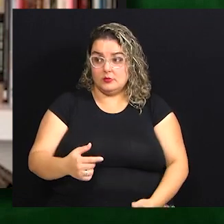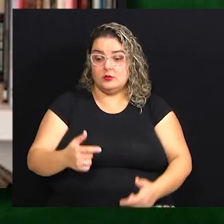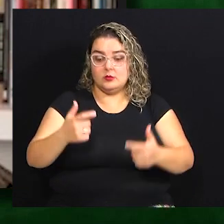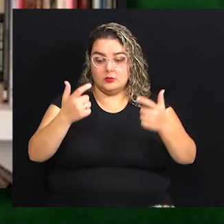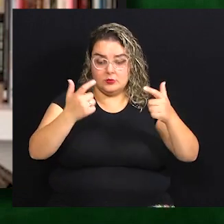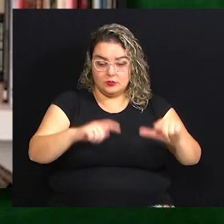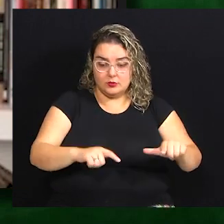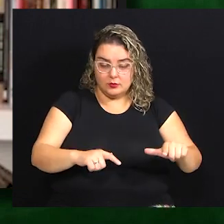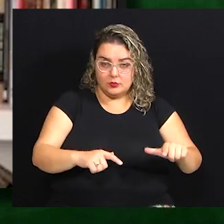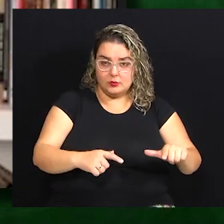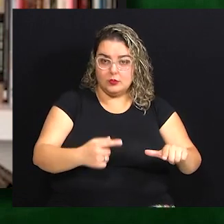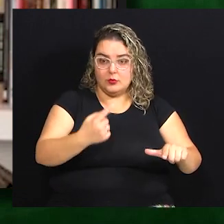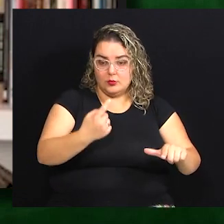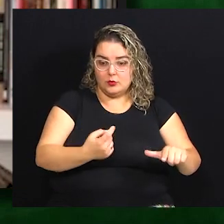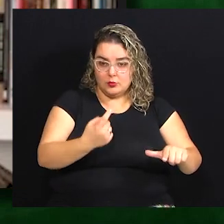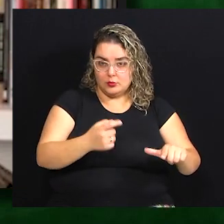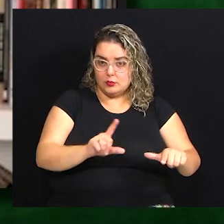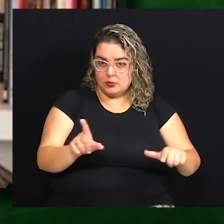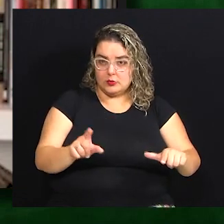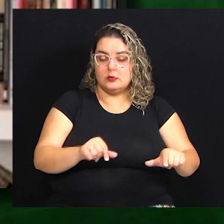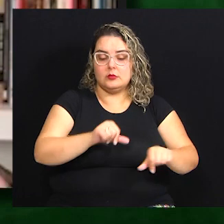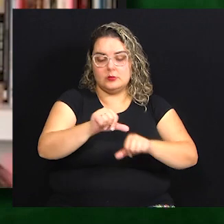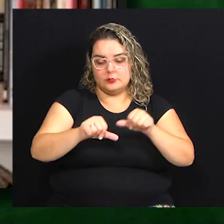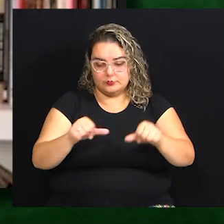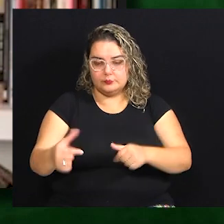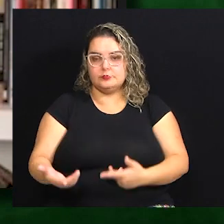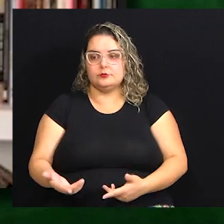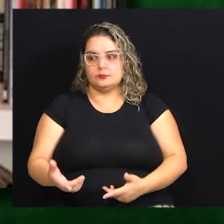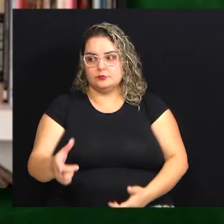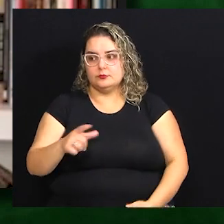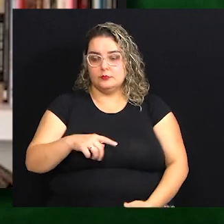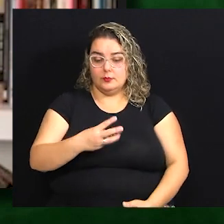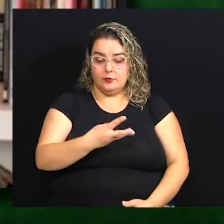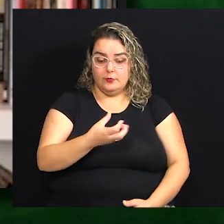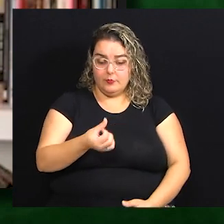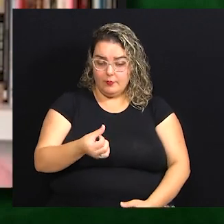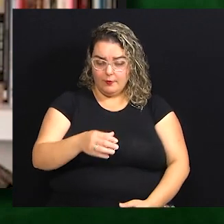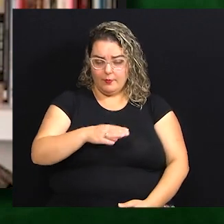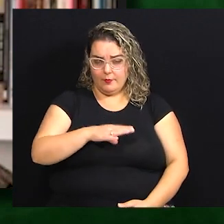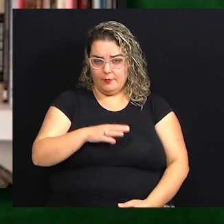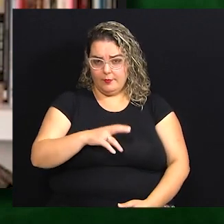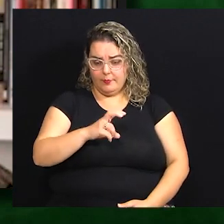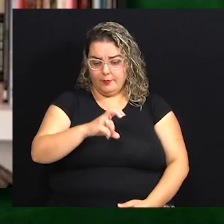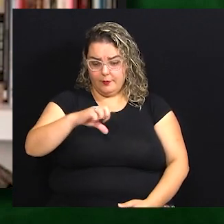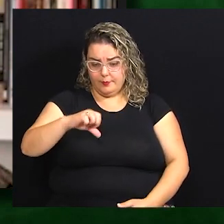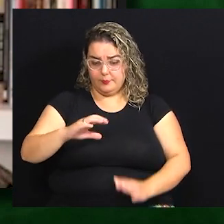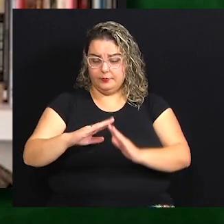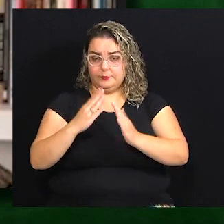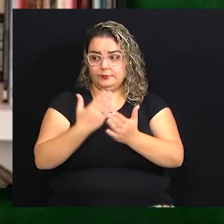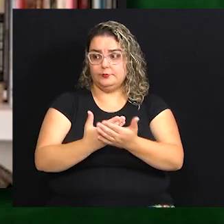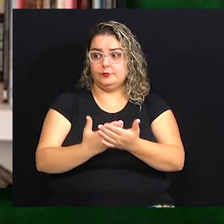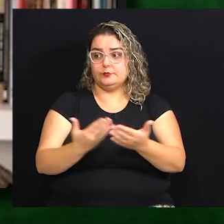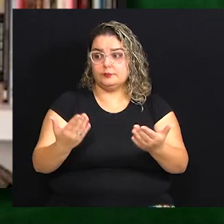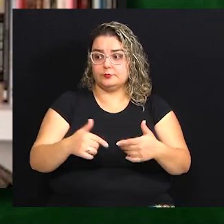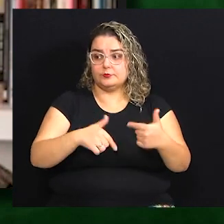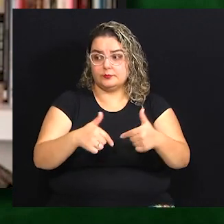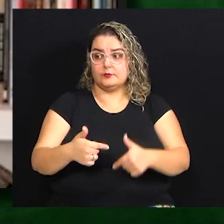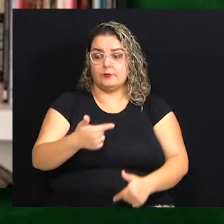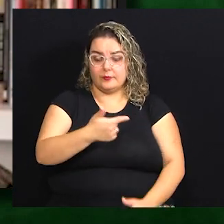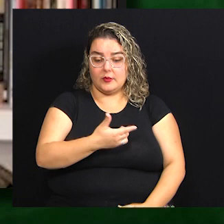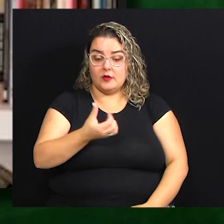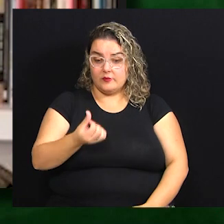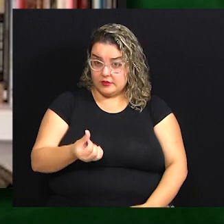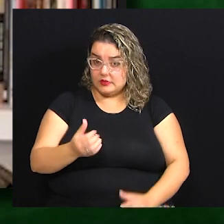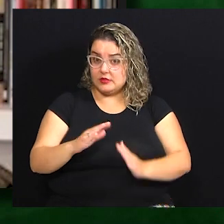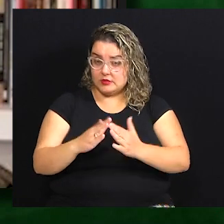lugar da primeira fase. Há uma redução de cidades, nós tínhamos 36 cidades, nós tínhamos 59 escolas e agora nós trabalhamos com